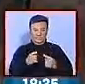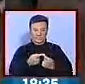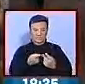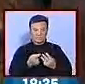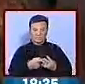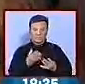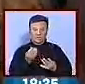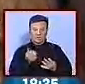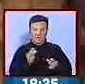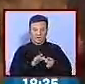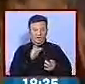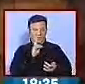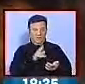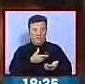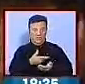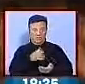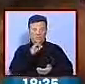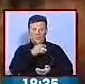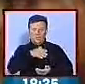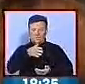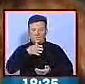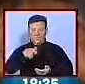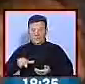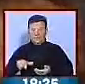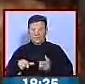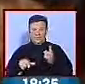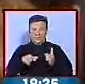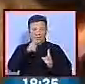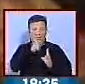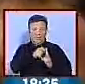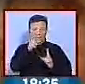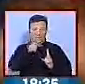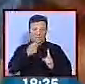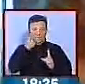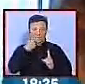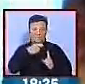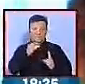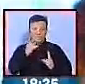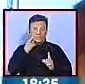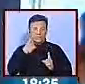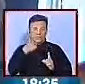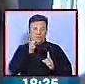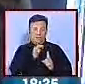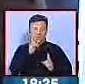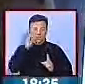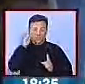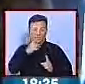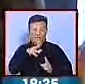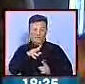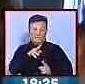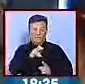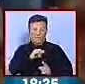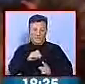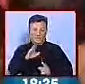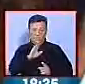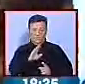fenómenos interativos que são aqui explicados pela pessoa mais indicada, neste caso a professora Maria João Carvalhal. Muito